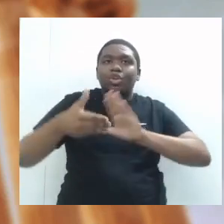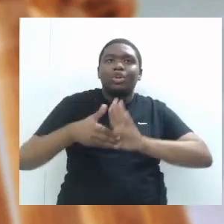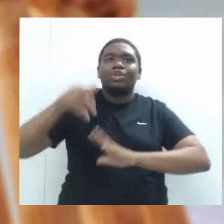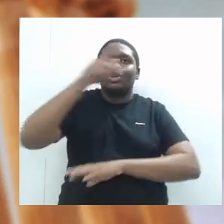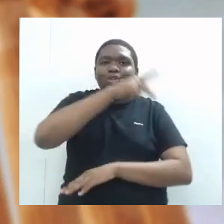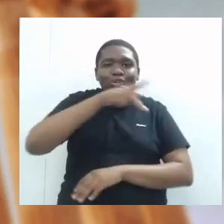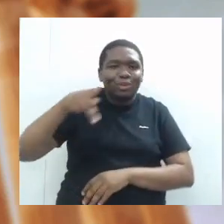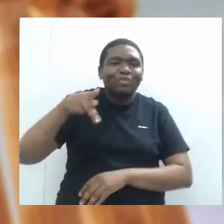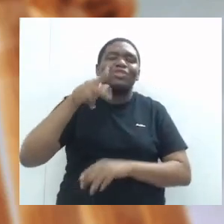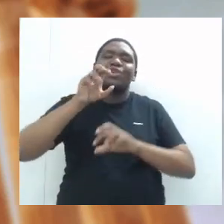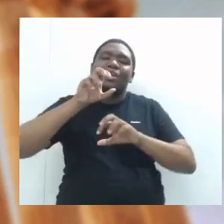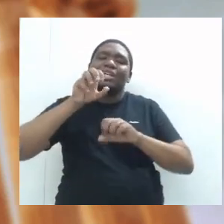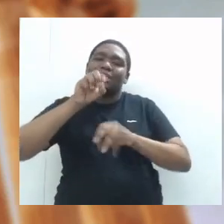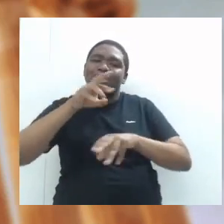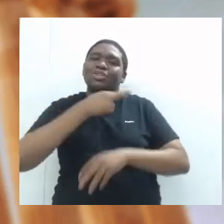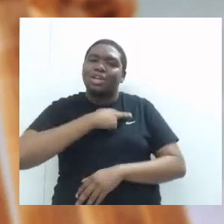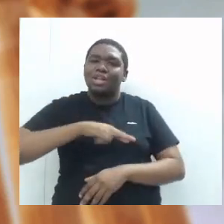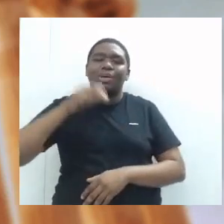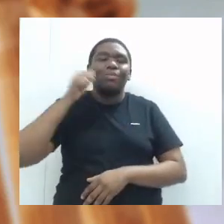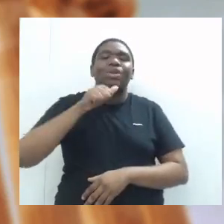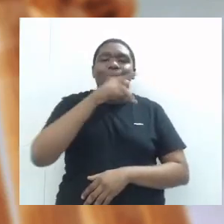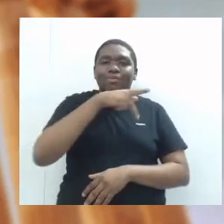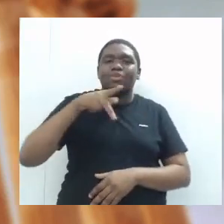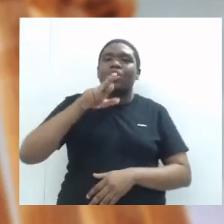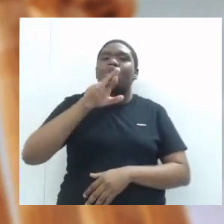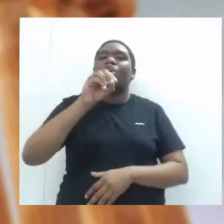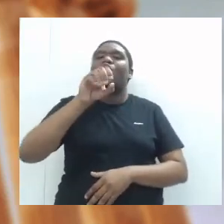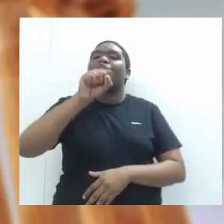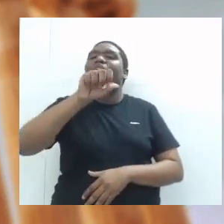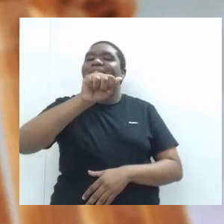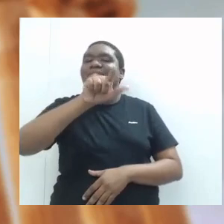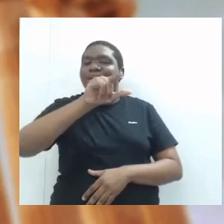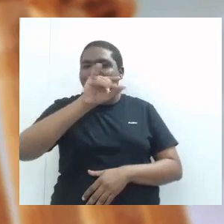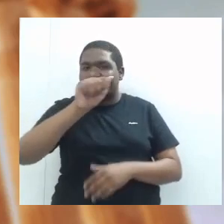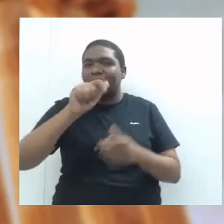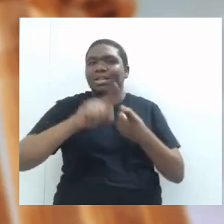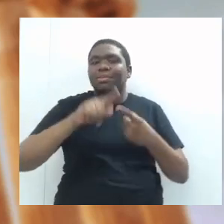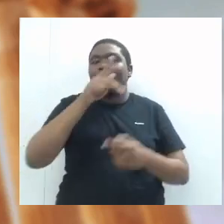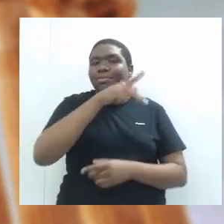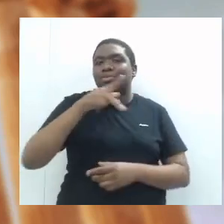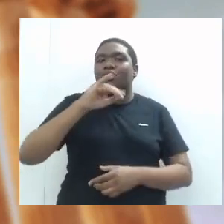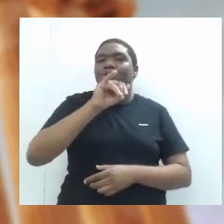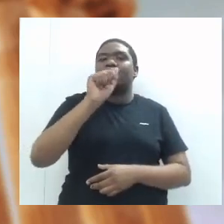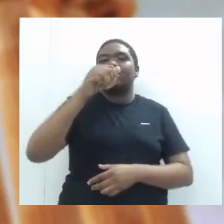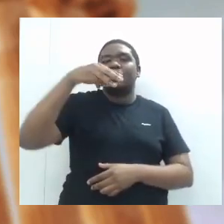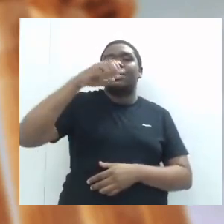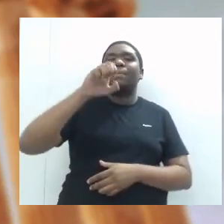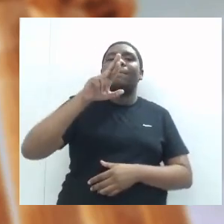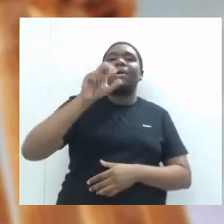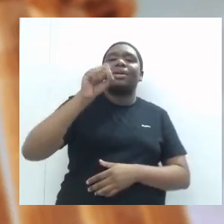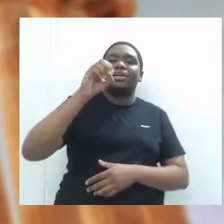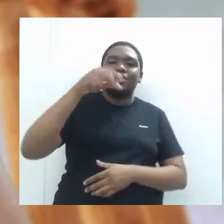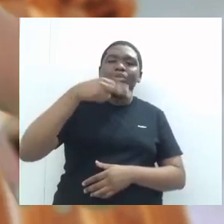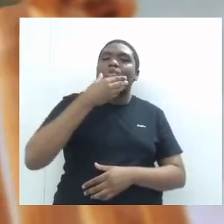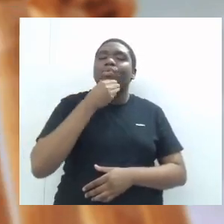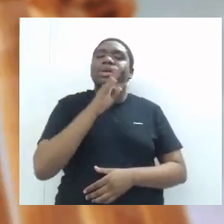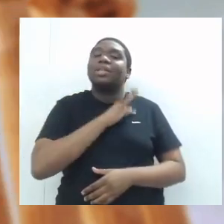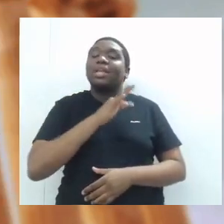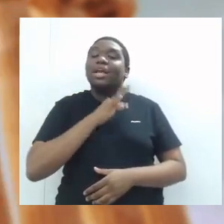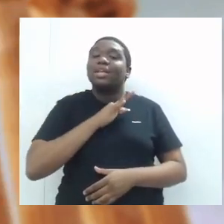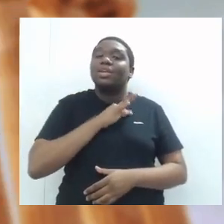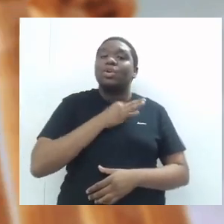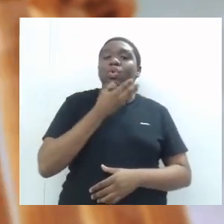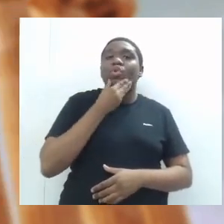ensino religioso, à professora Rosália, ao professor Jamerson de língua portuguesa e ao técnico do som aqui, nosso